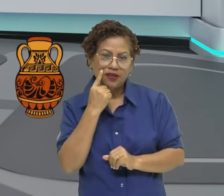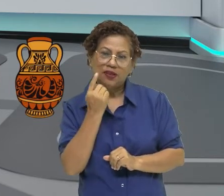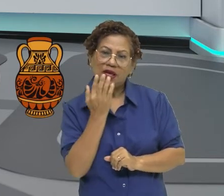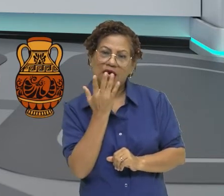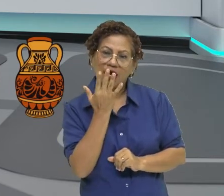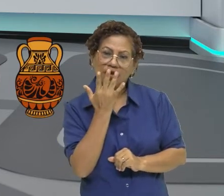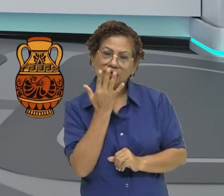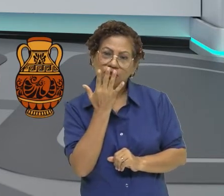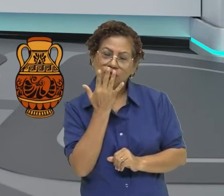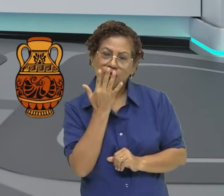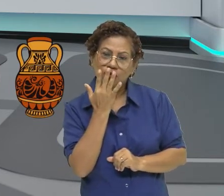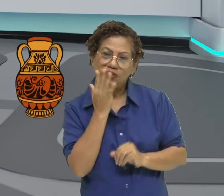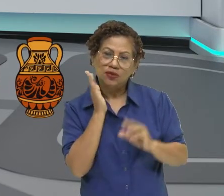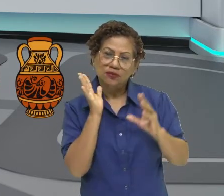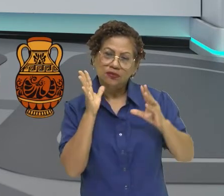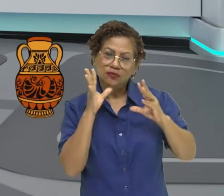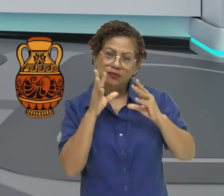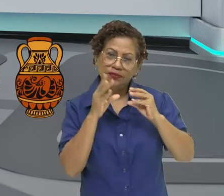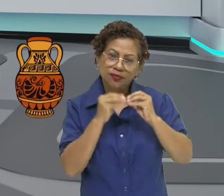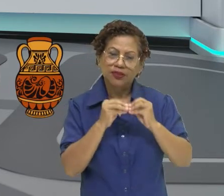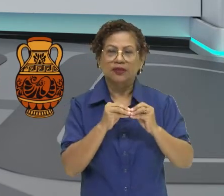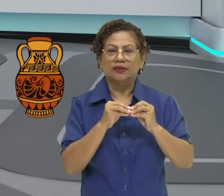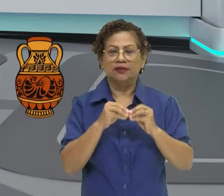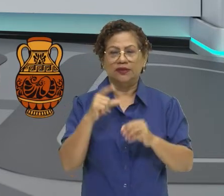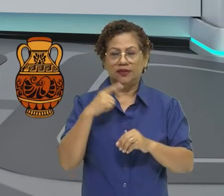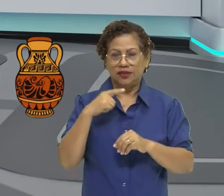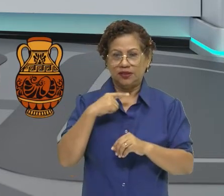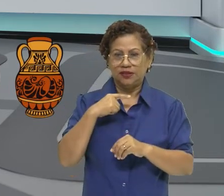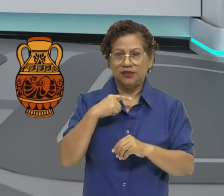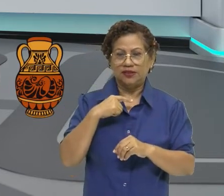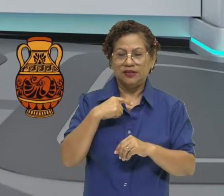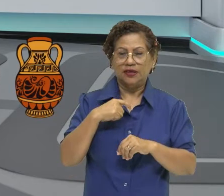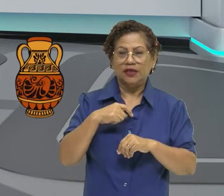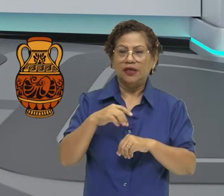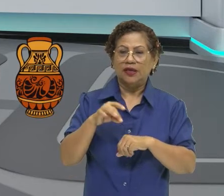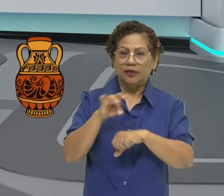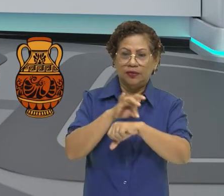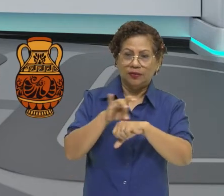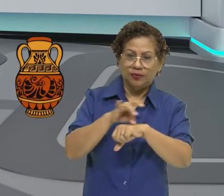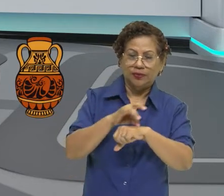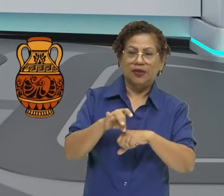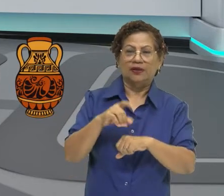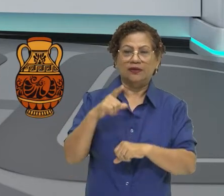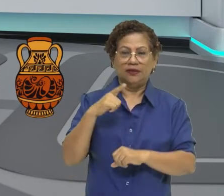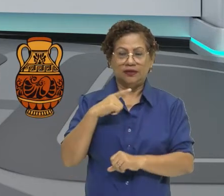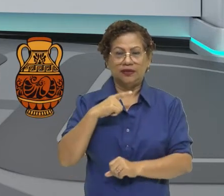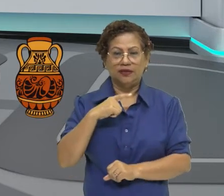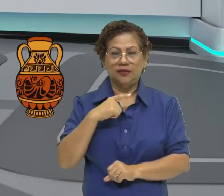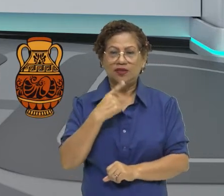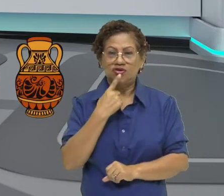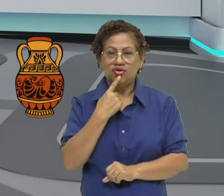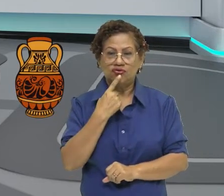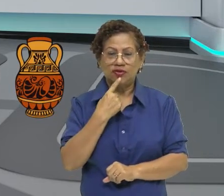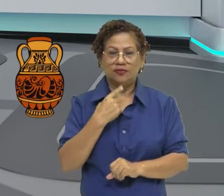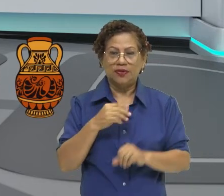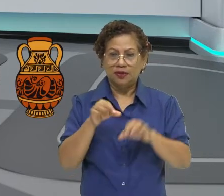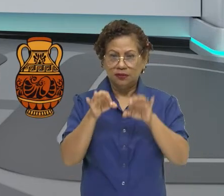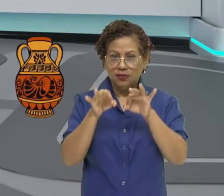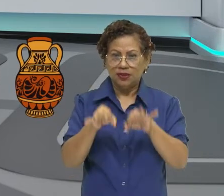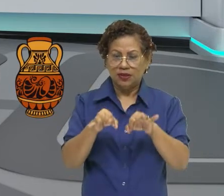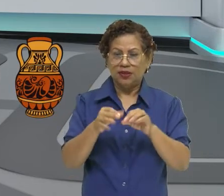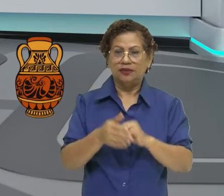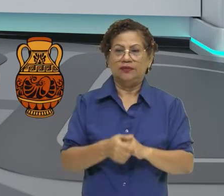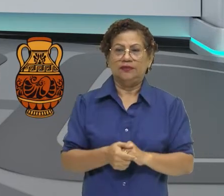são mais escuras? A gente tem um preto, um vermelho, certo? E eles tentavam fazer